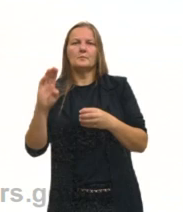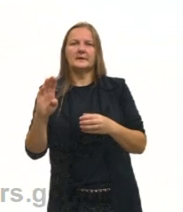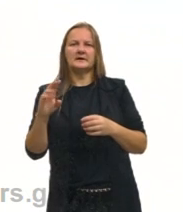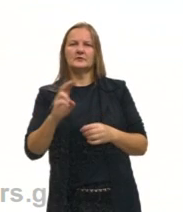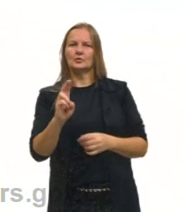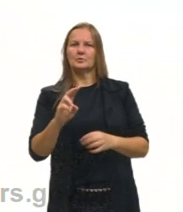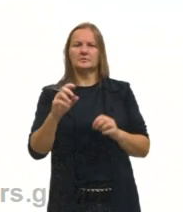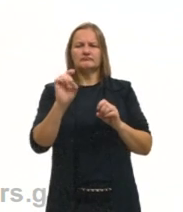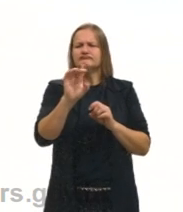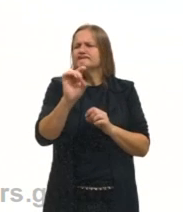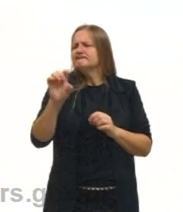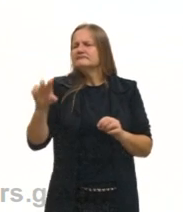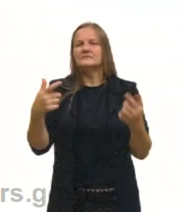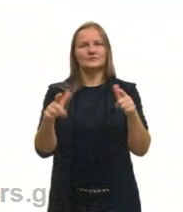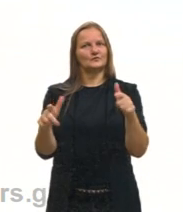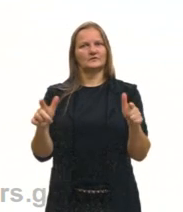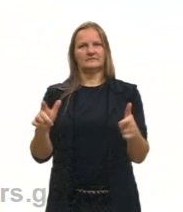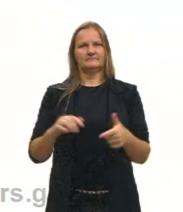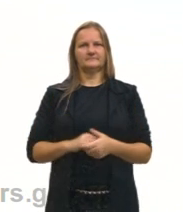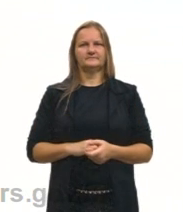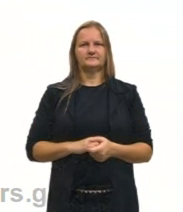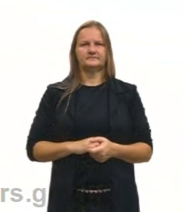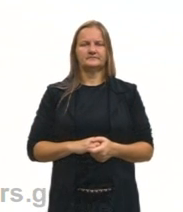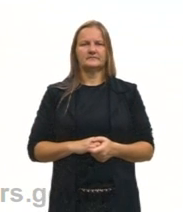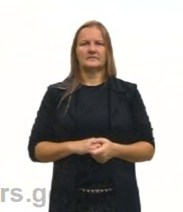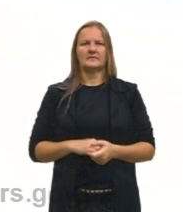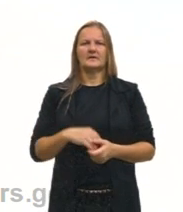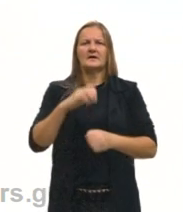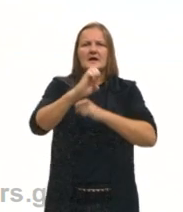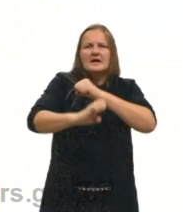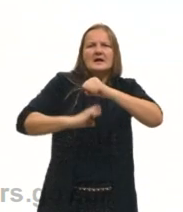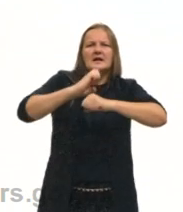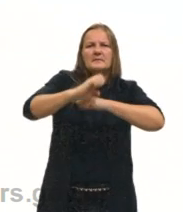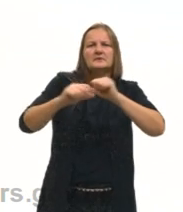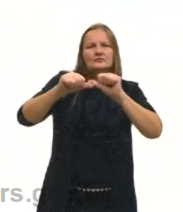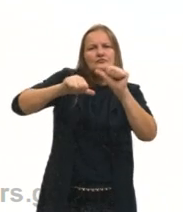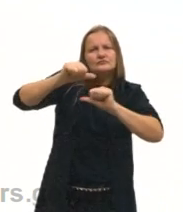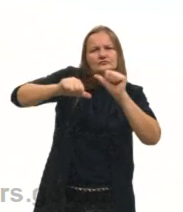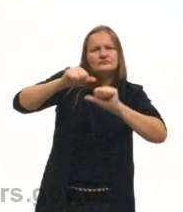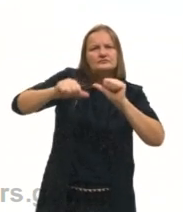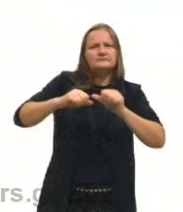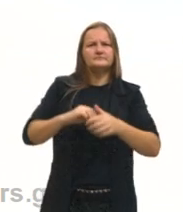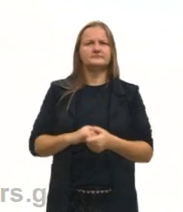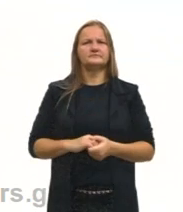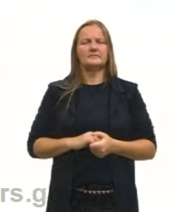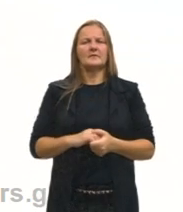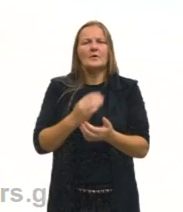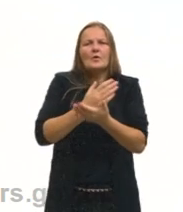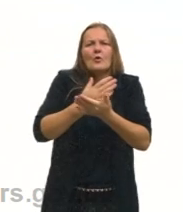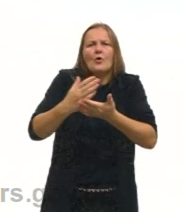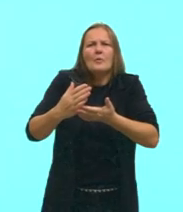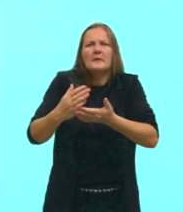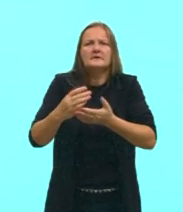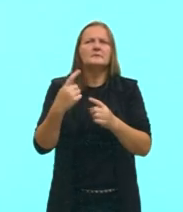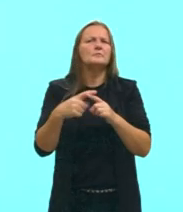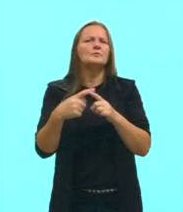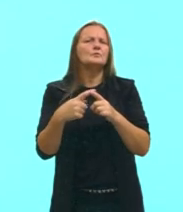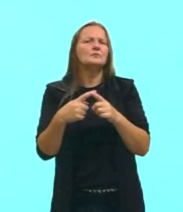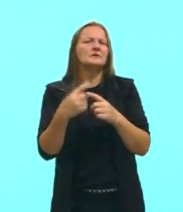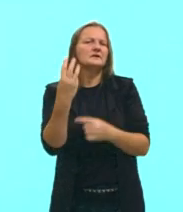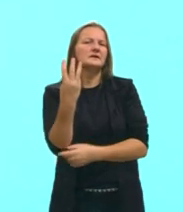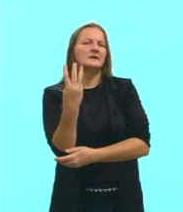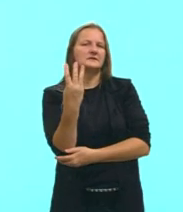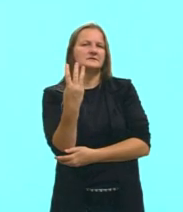nome específico cada um deles tá eles vão trazer são os elementos de transição ele começa com três porque